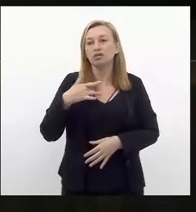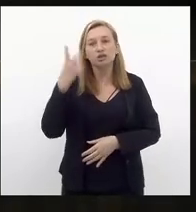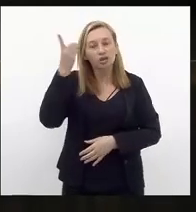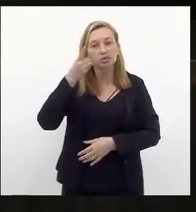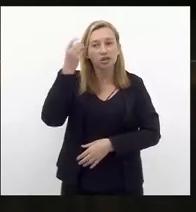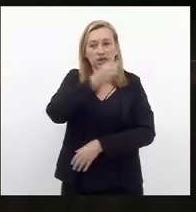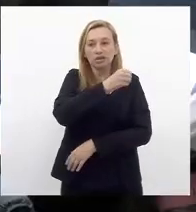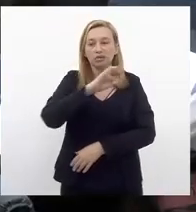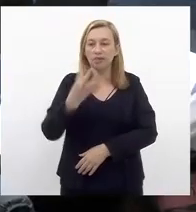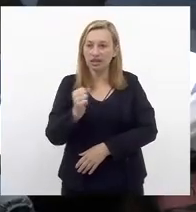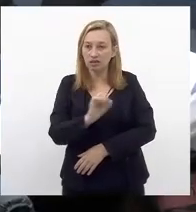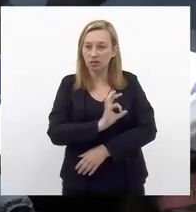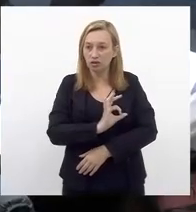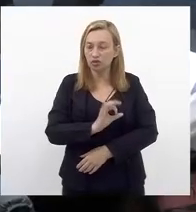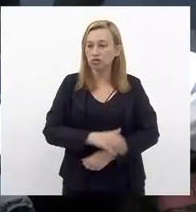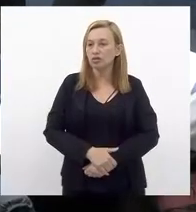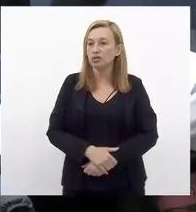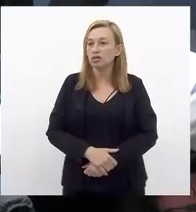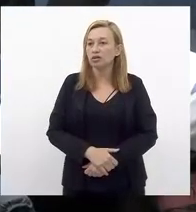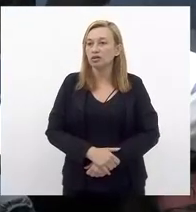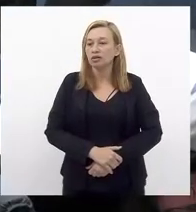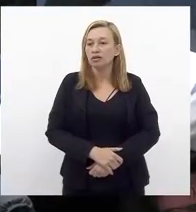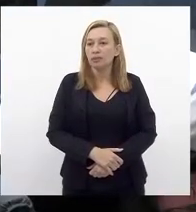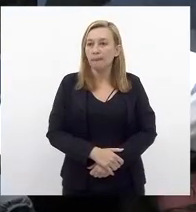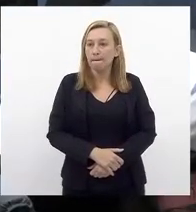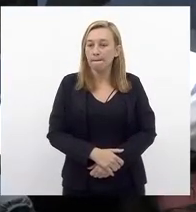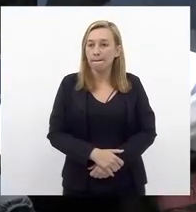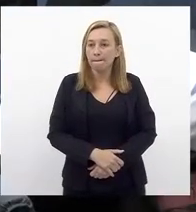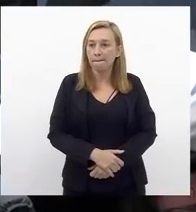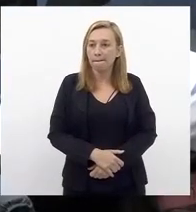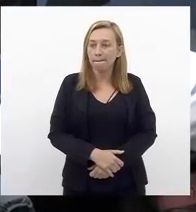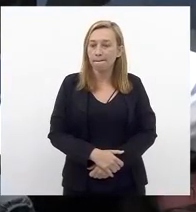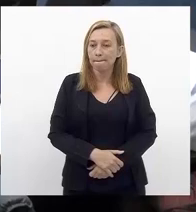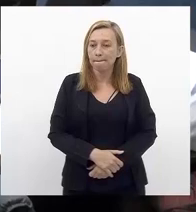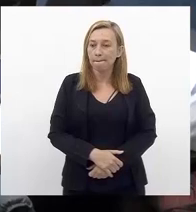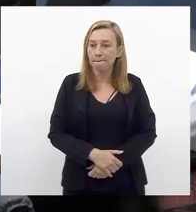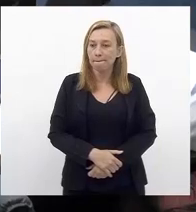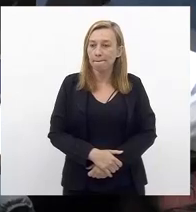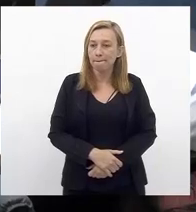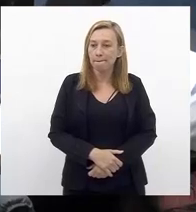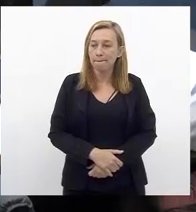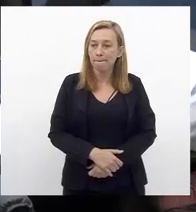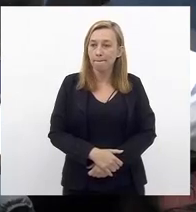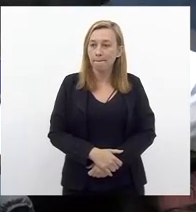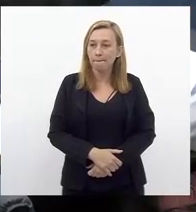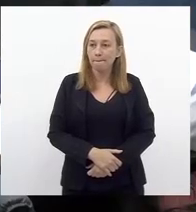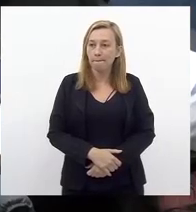deputada Martha Rocha E aí